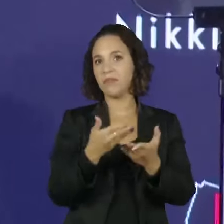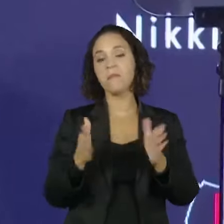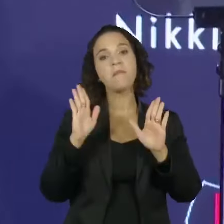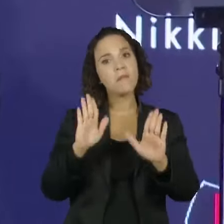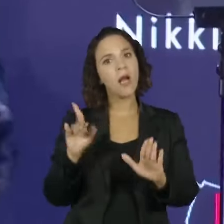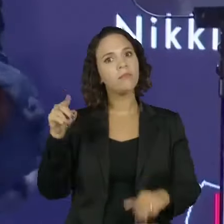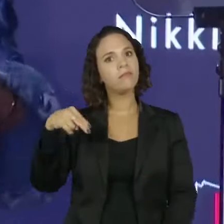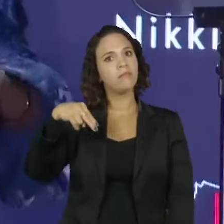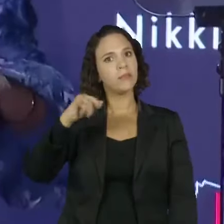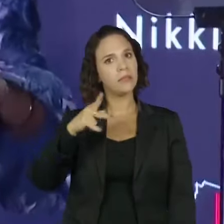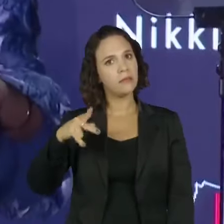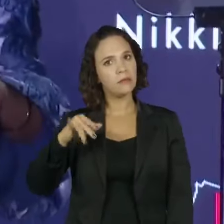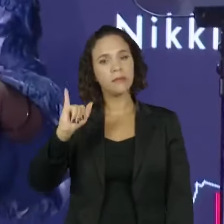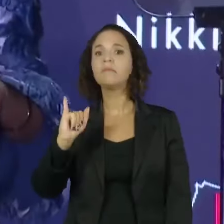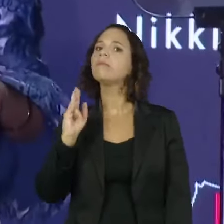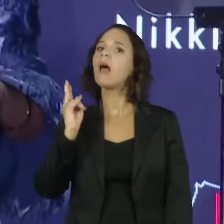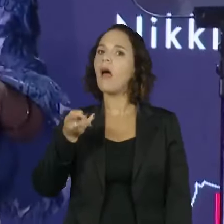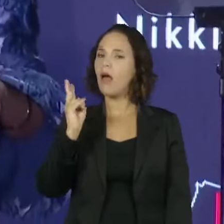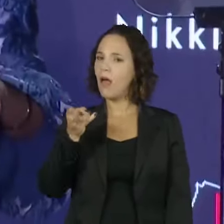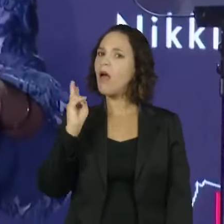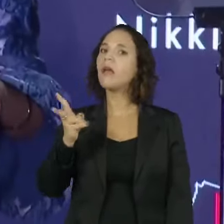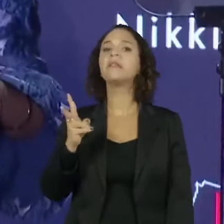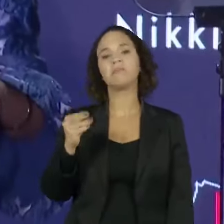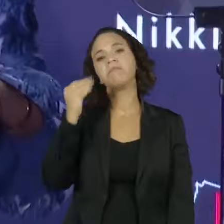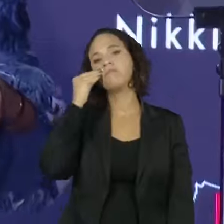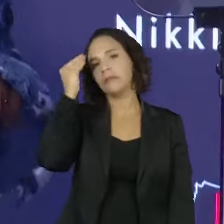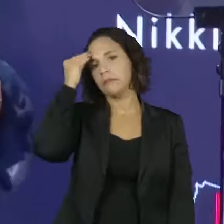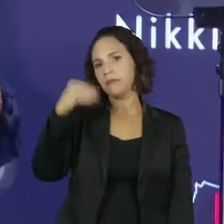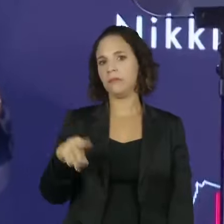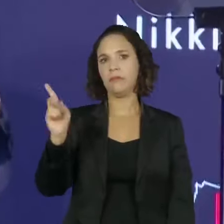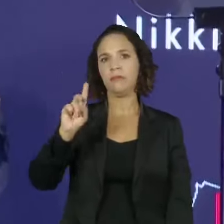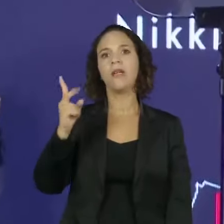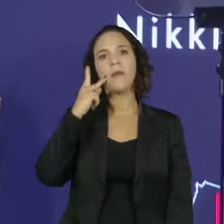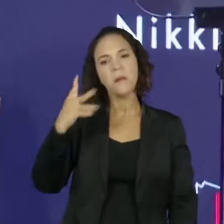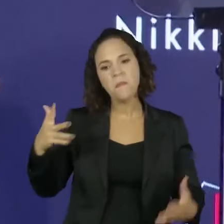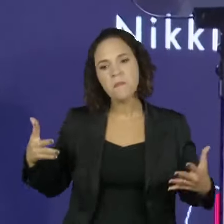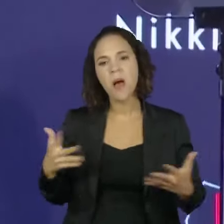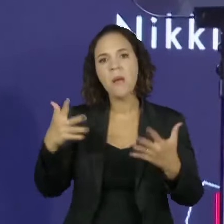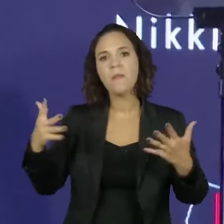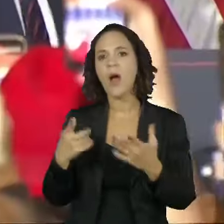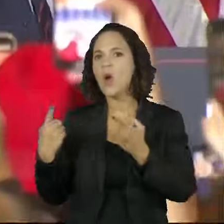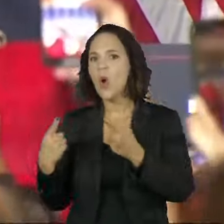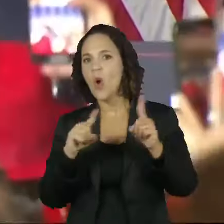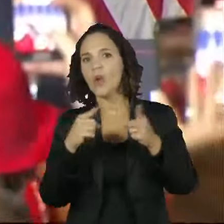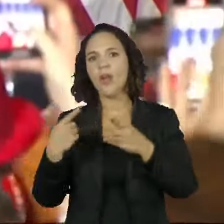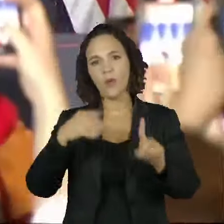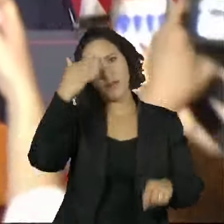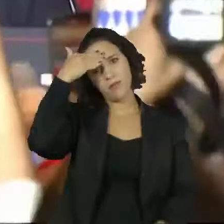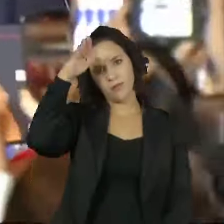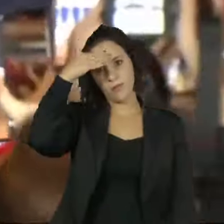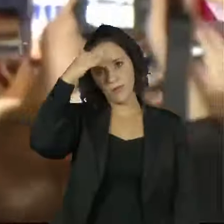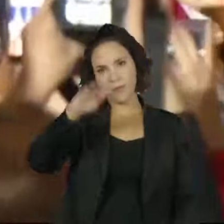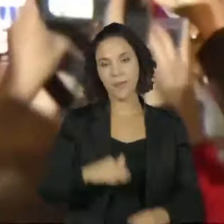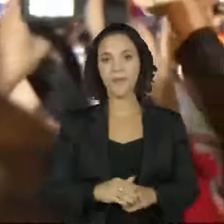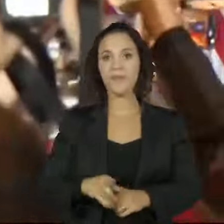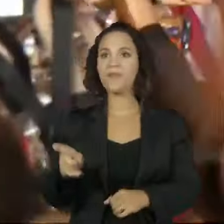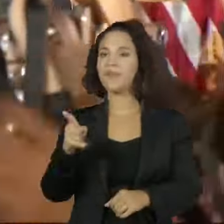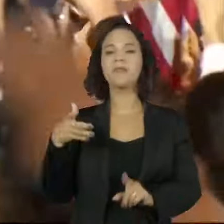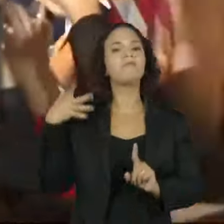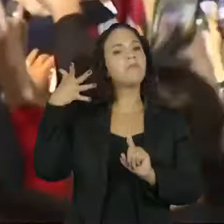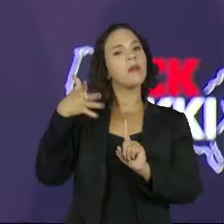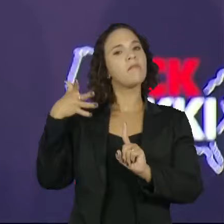disso re afirmou que a corrida está longe de terminar e intensificou as críticas a trump no discurso de Vitória o